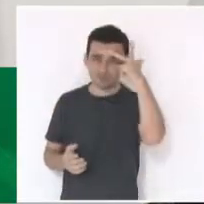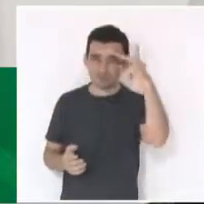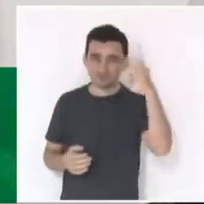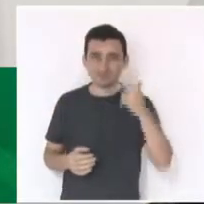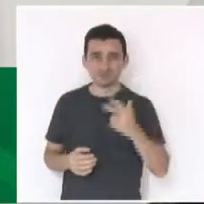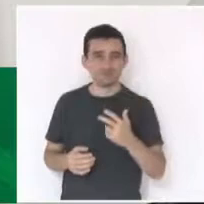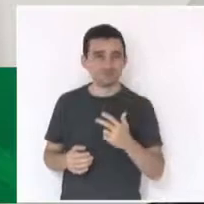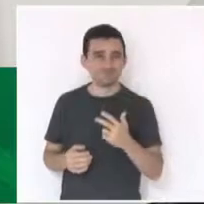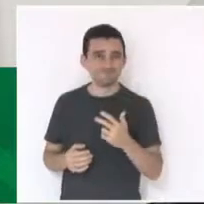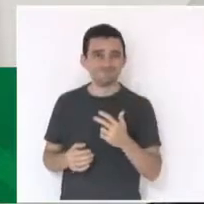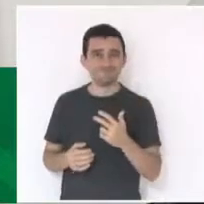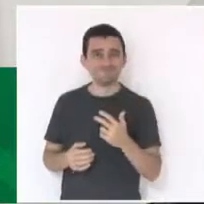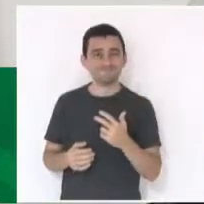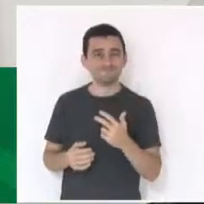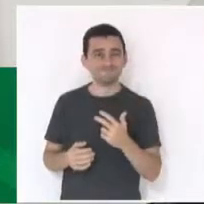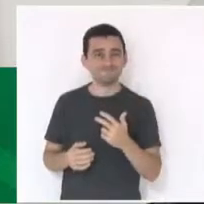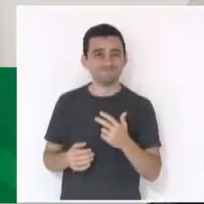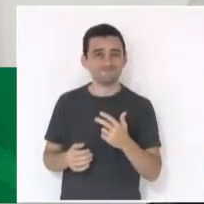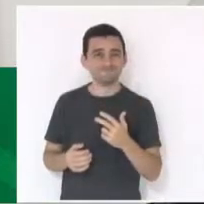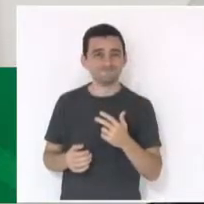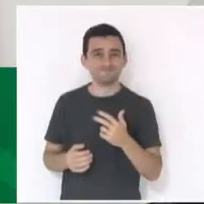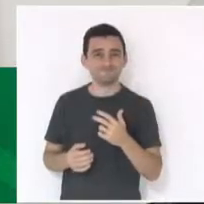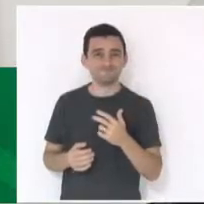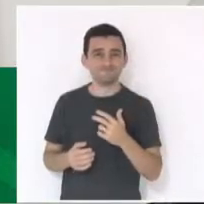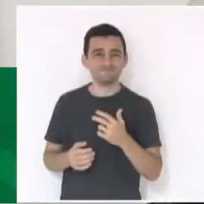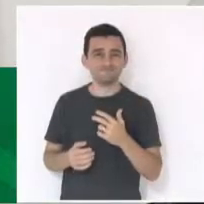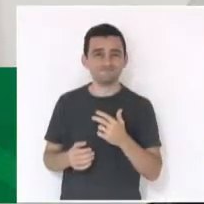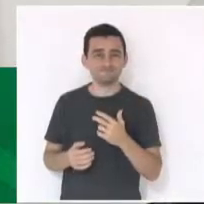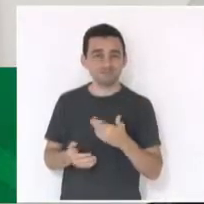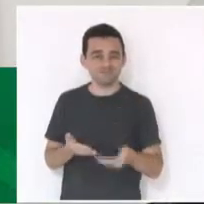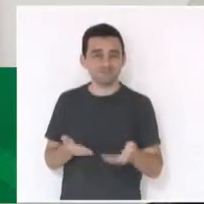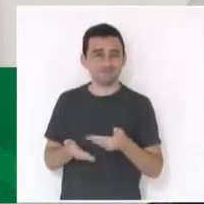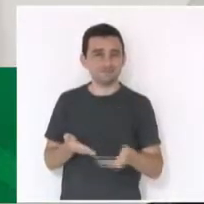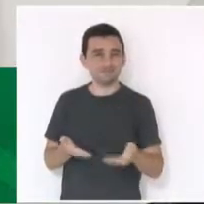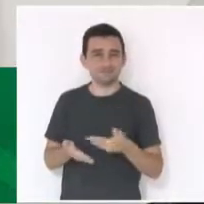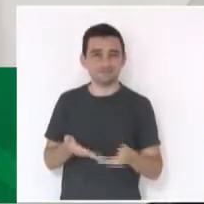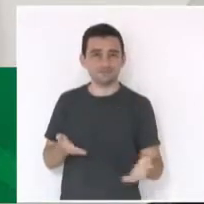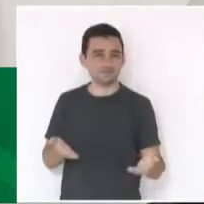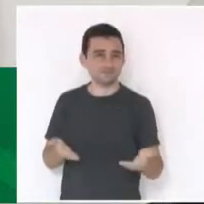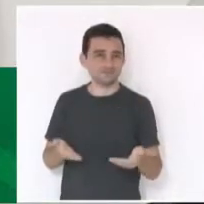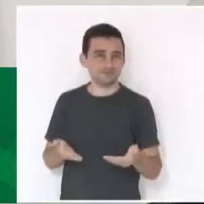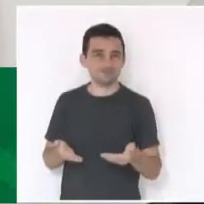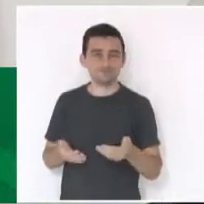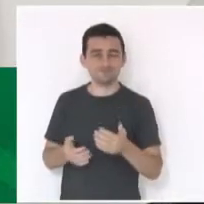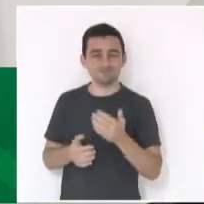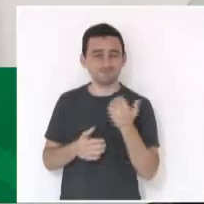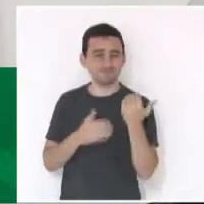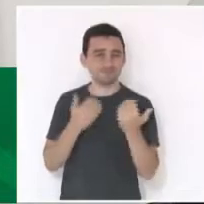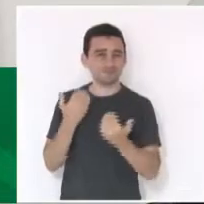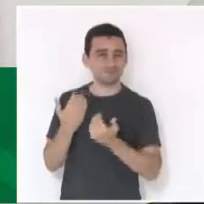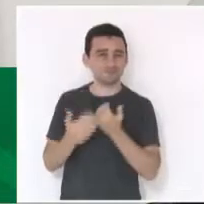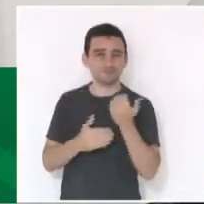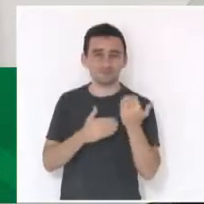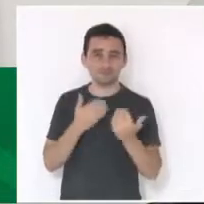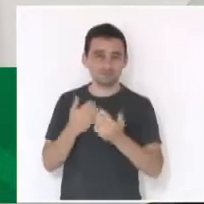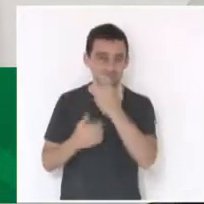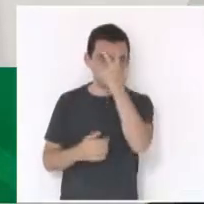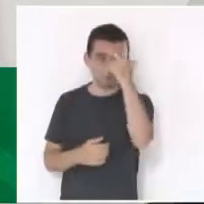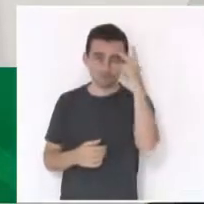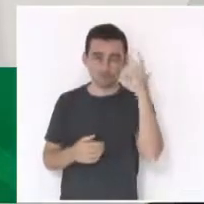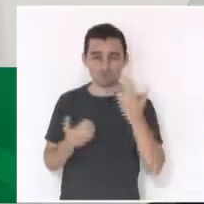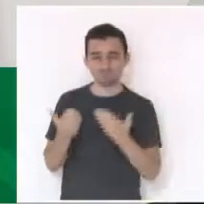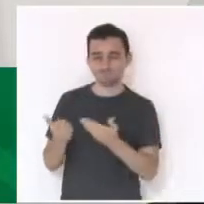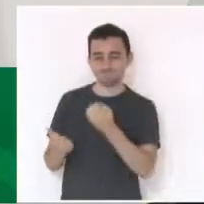na grande maioria das vezes Oi Bi centenas e centenas de inocentes Há